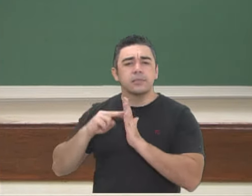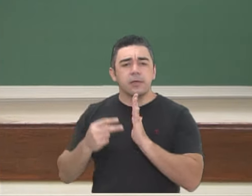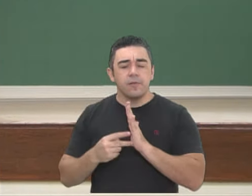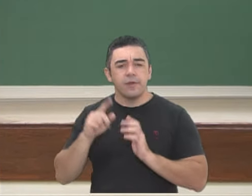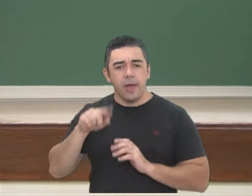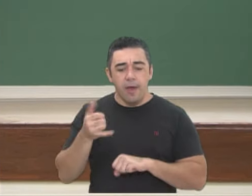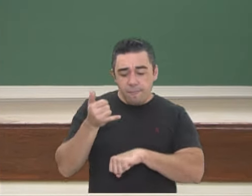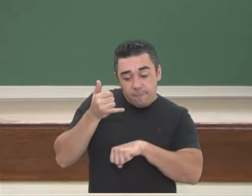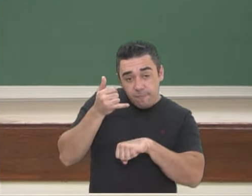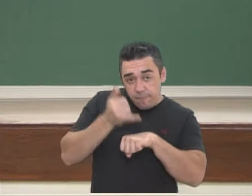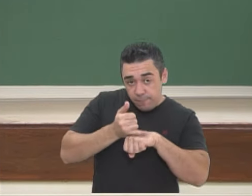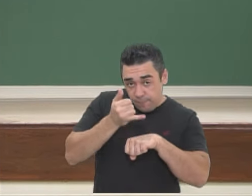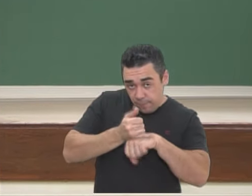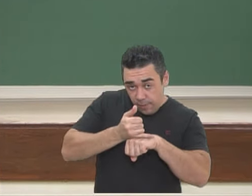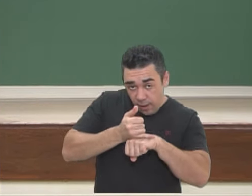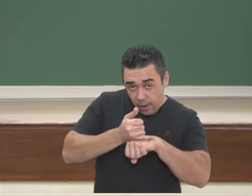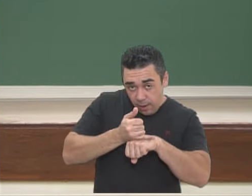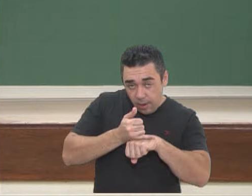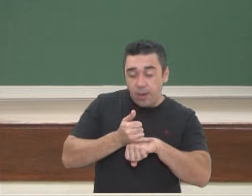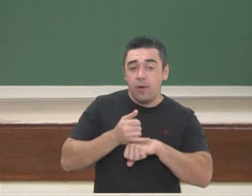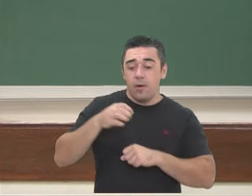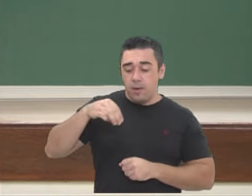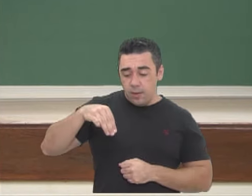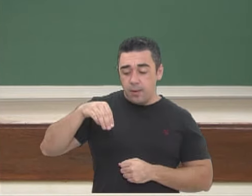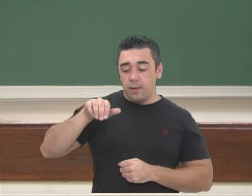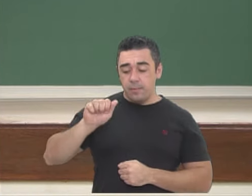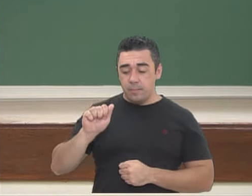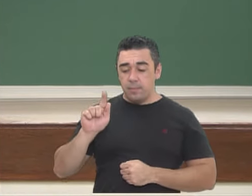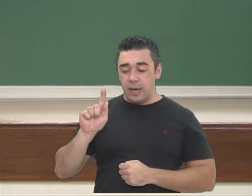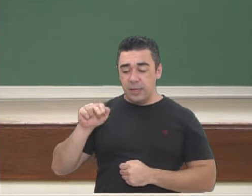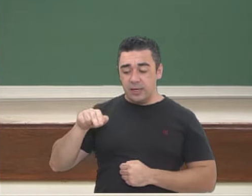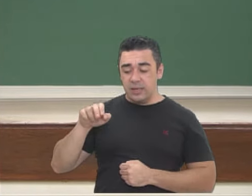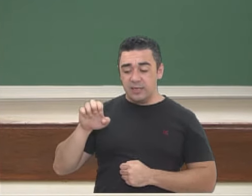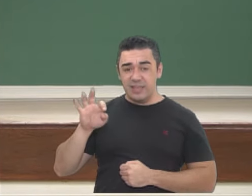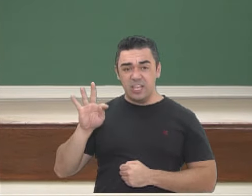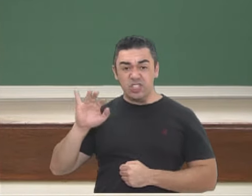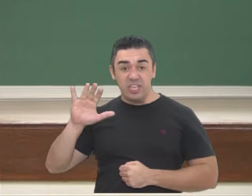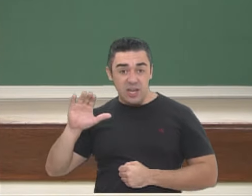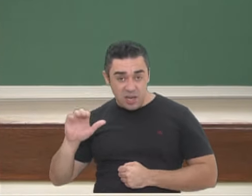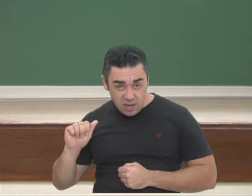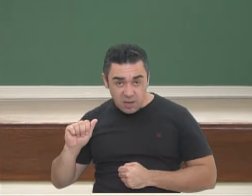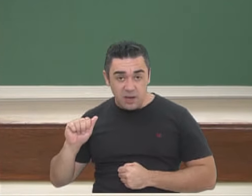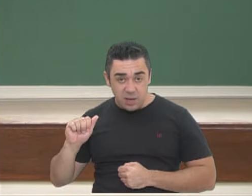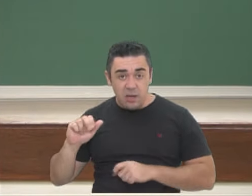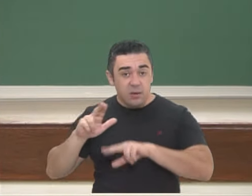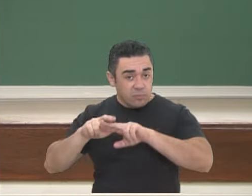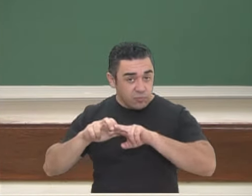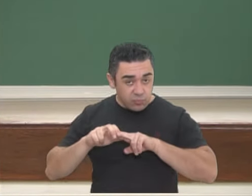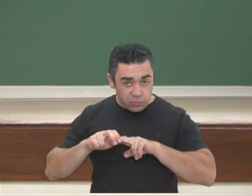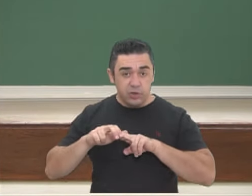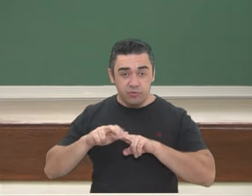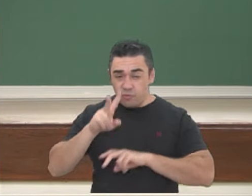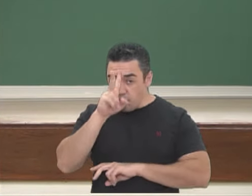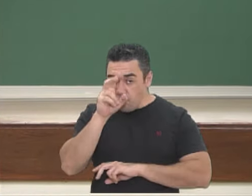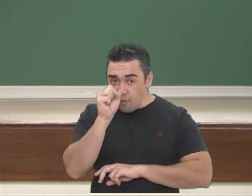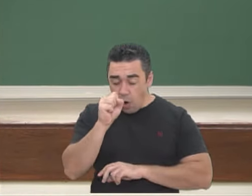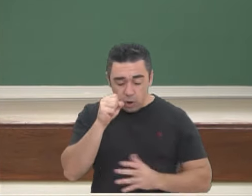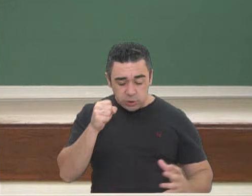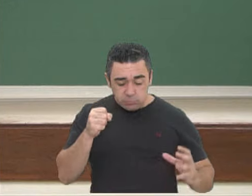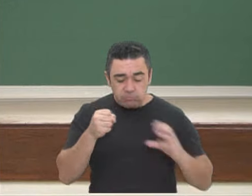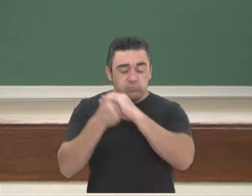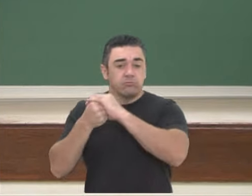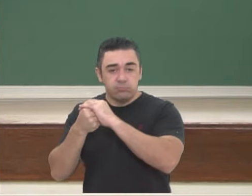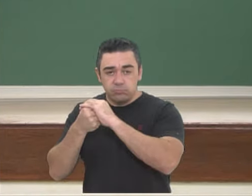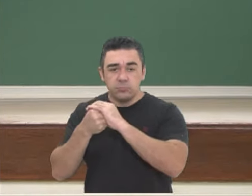magnéticas tá a gente fala que elas têm propriedades ferro magnéticas por isso que elas são fortemente